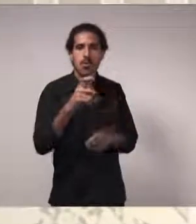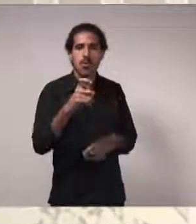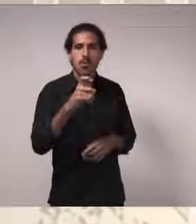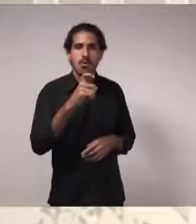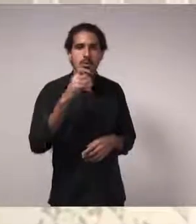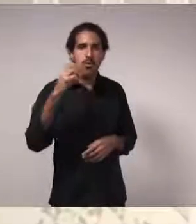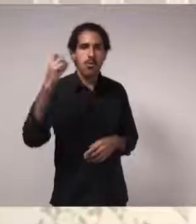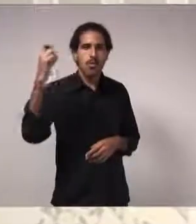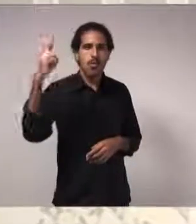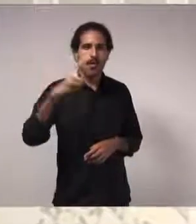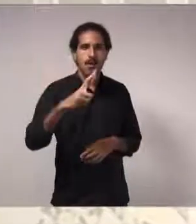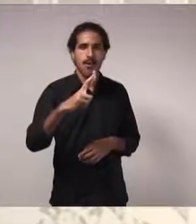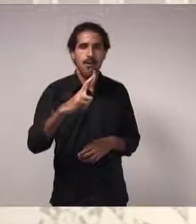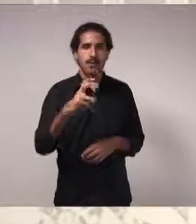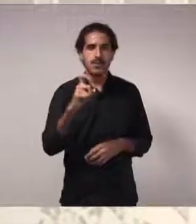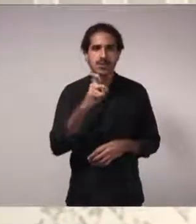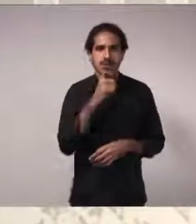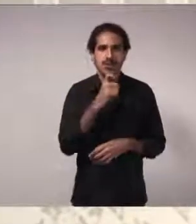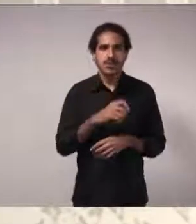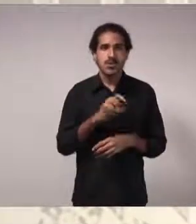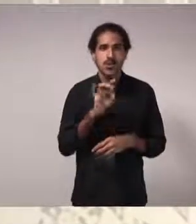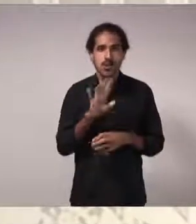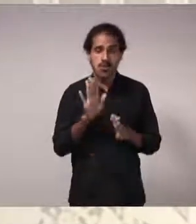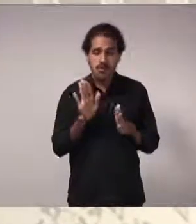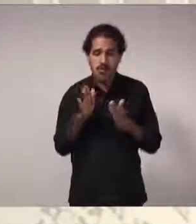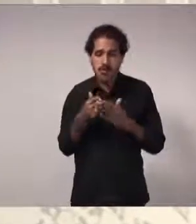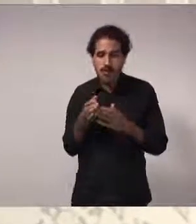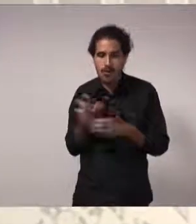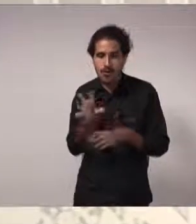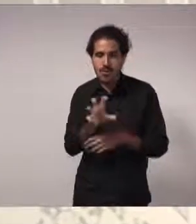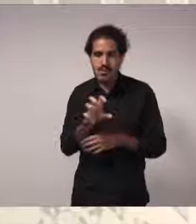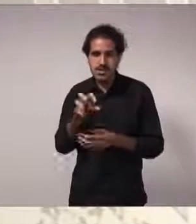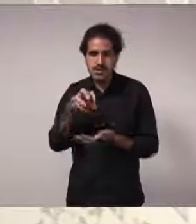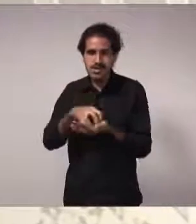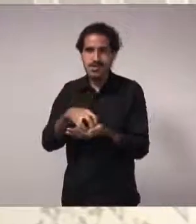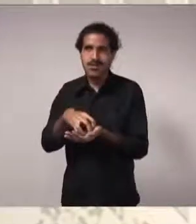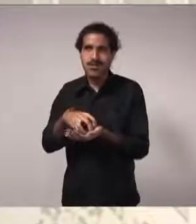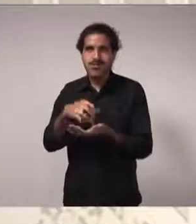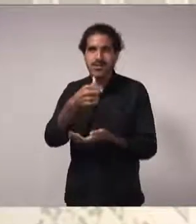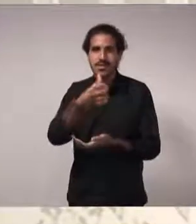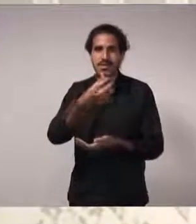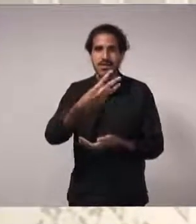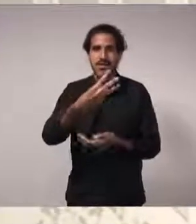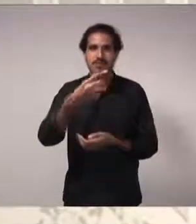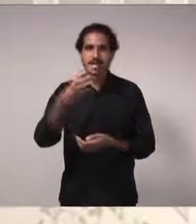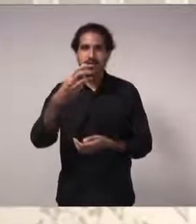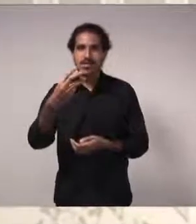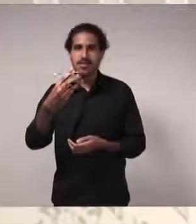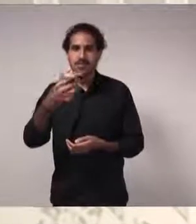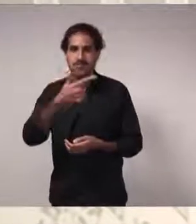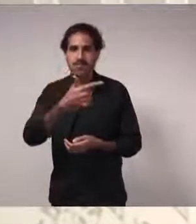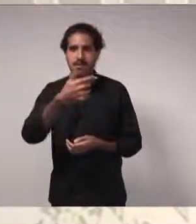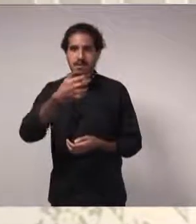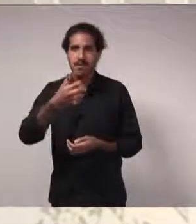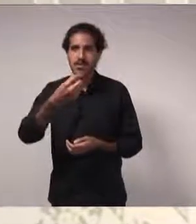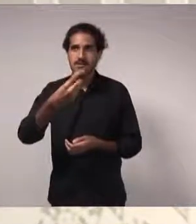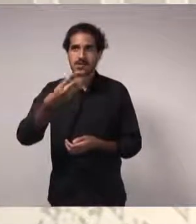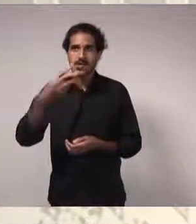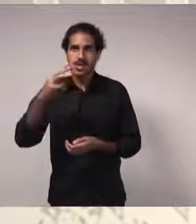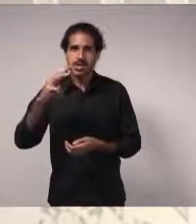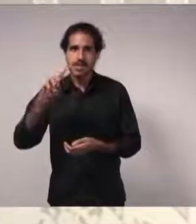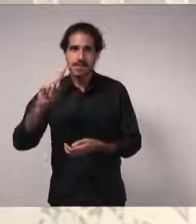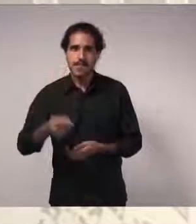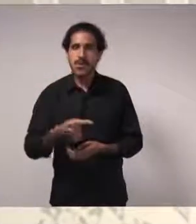de novembro, só do sistema central de ar-condicionado anexo 4, da ordem de R$ 123 mil. Isso aí já está com a